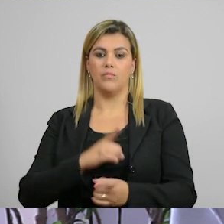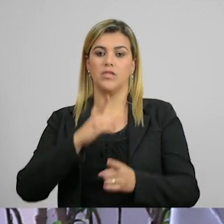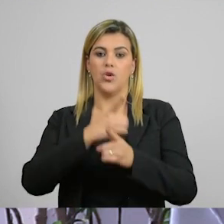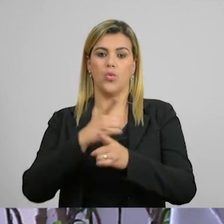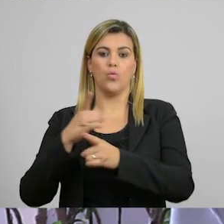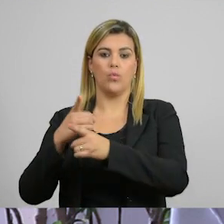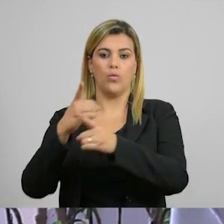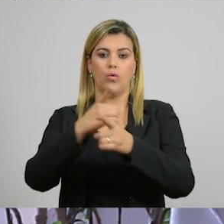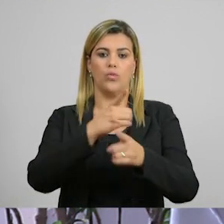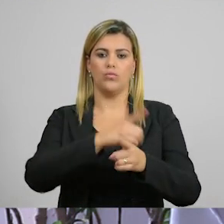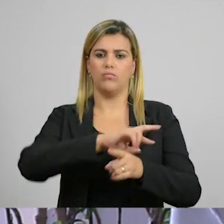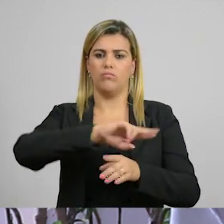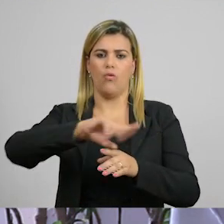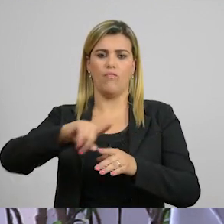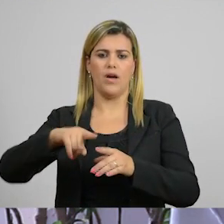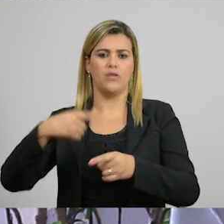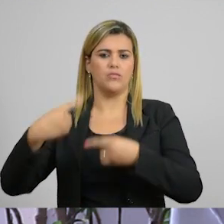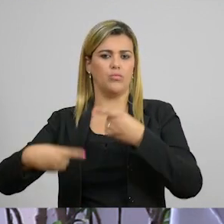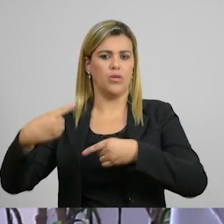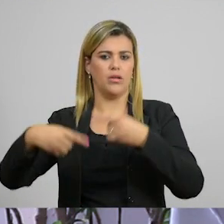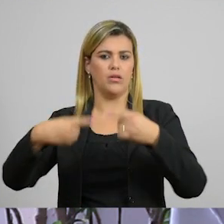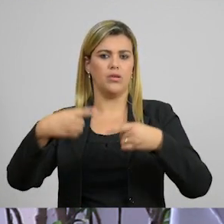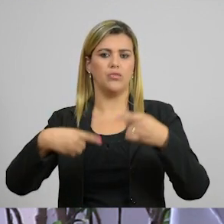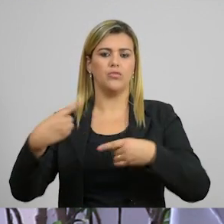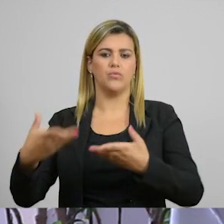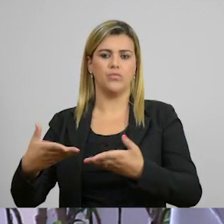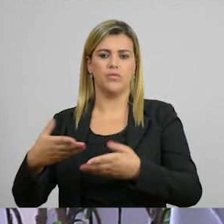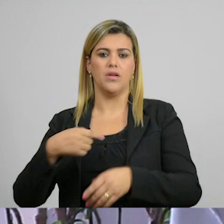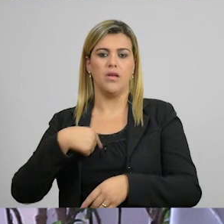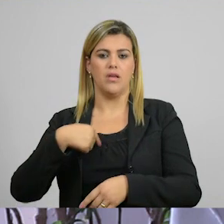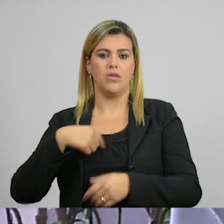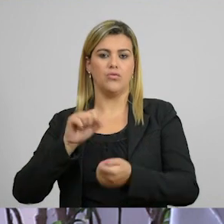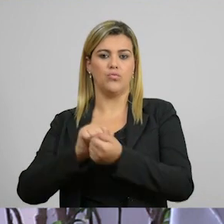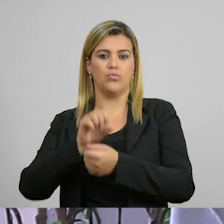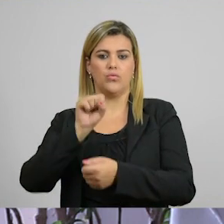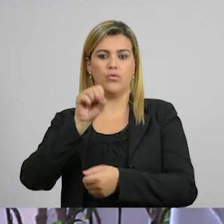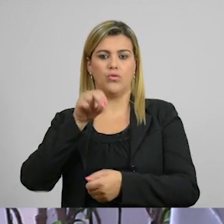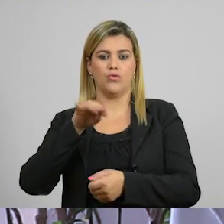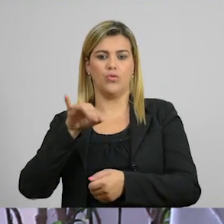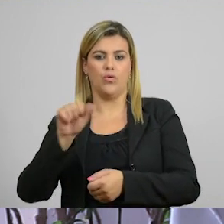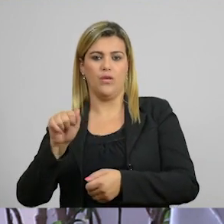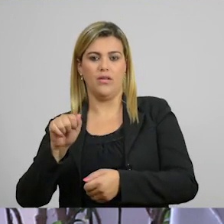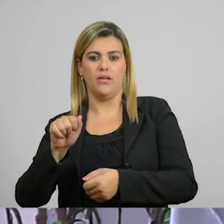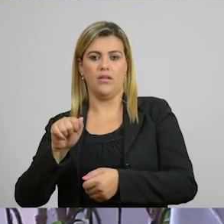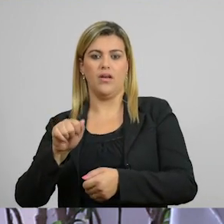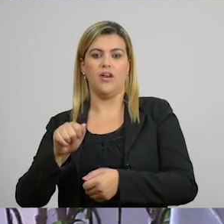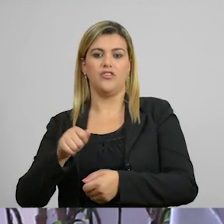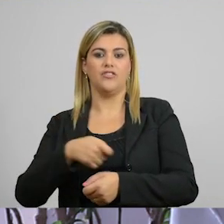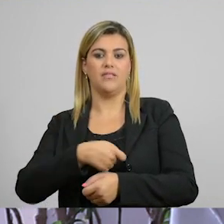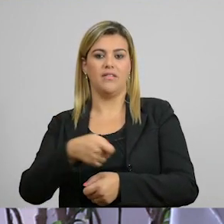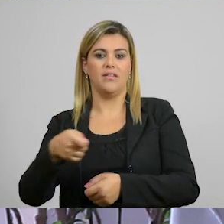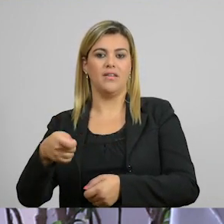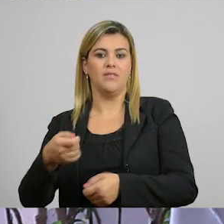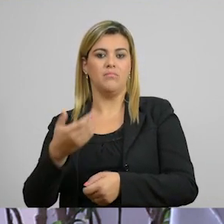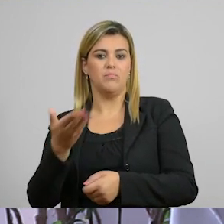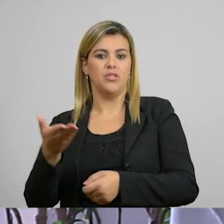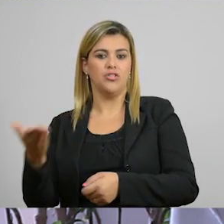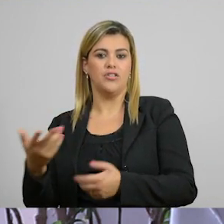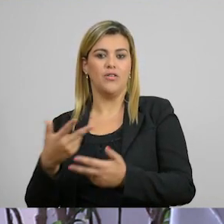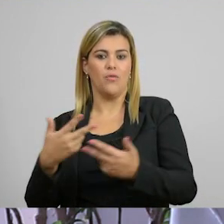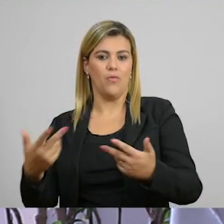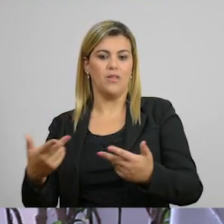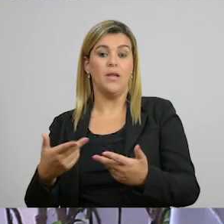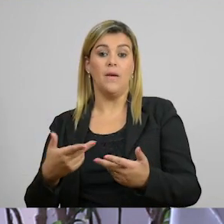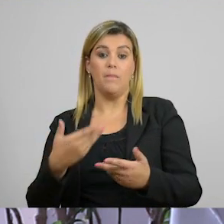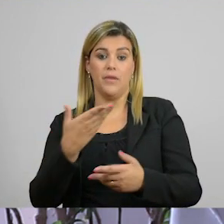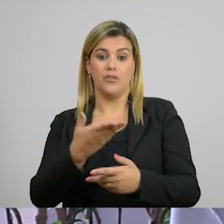Tivemos encontros com muitos ministros, eu e a Sônia passávamos o chapéu para arrecadar dinheiro para poder